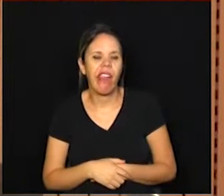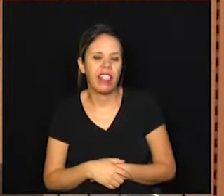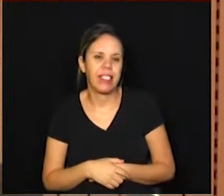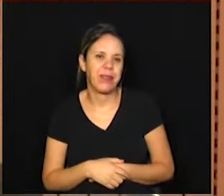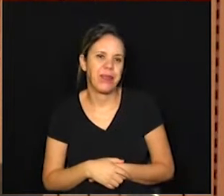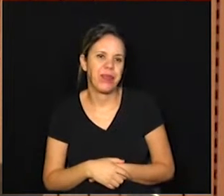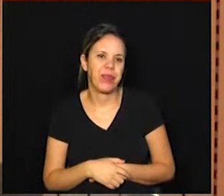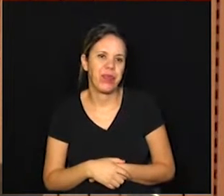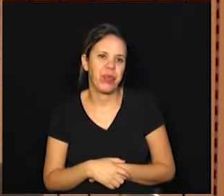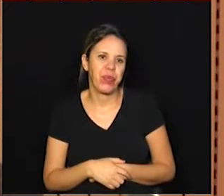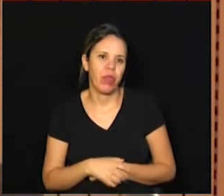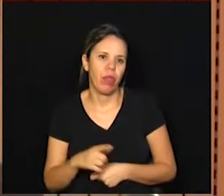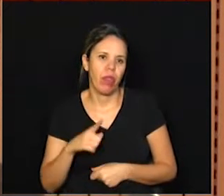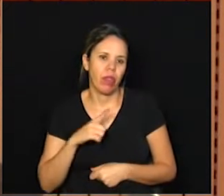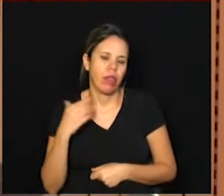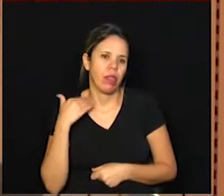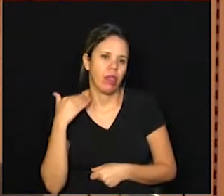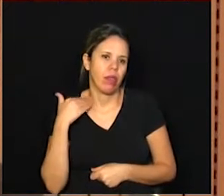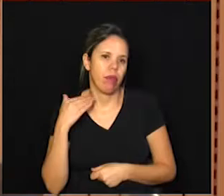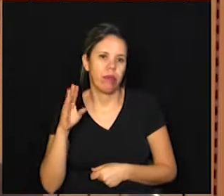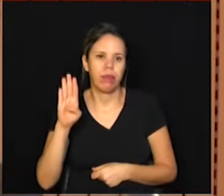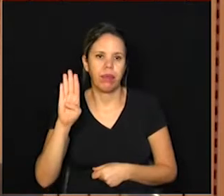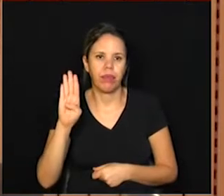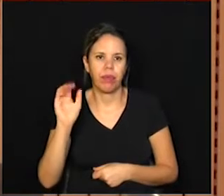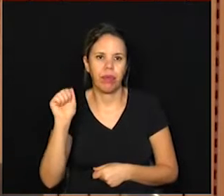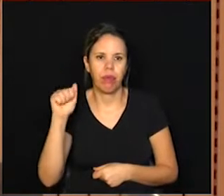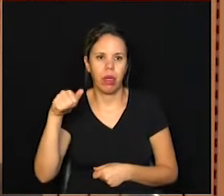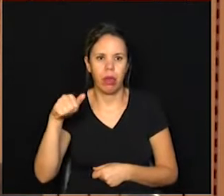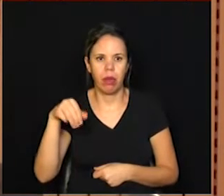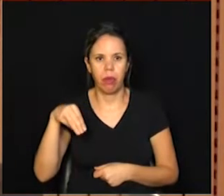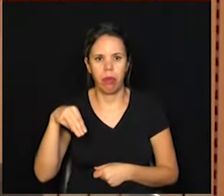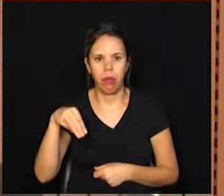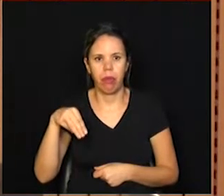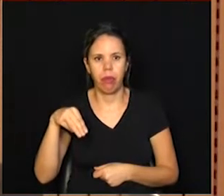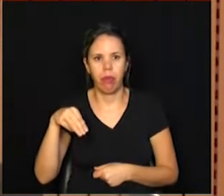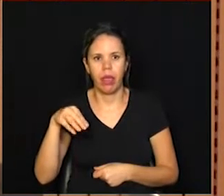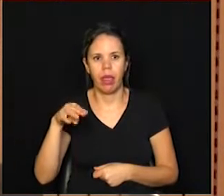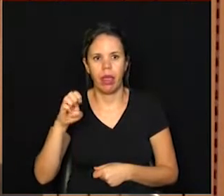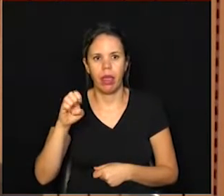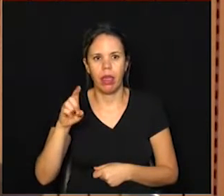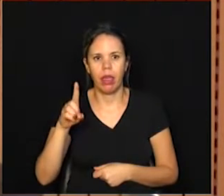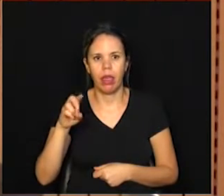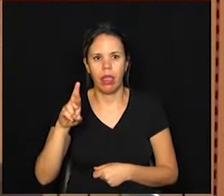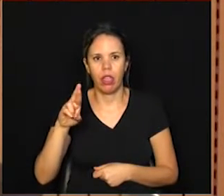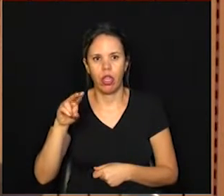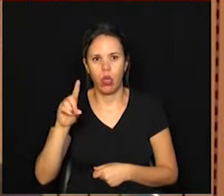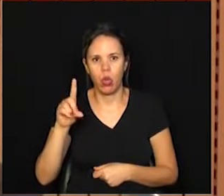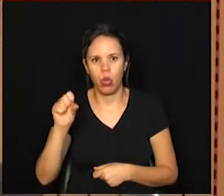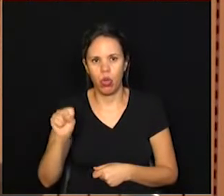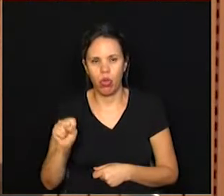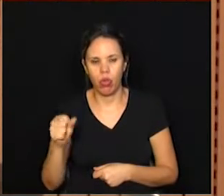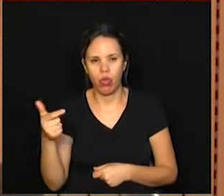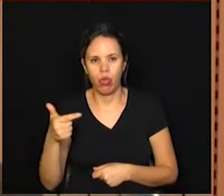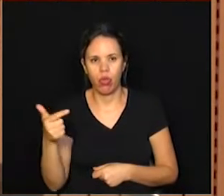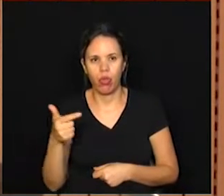ele herdou o Banco Bamerindos, mas transformou o Banco Bamerindos na segunda instituição